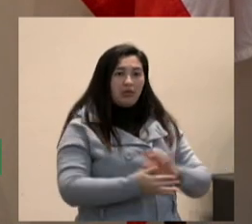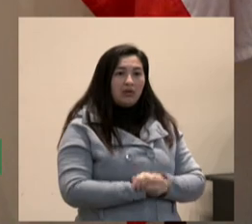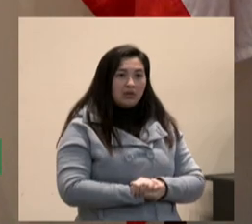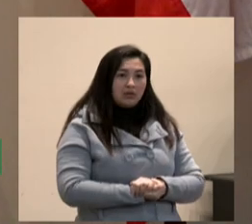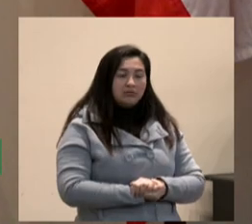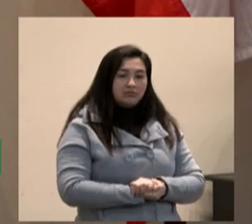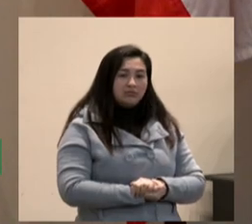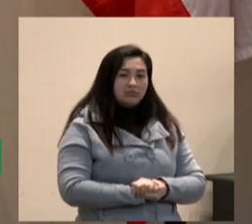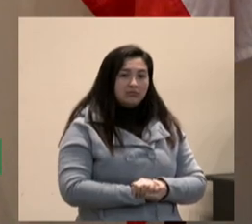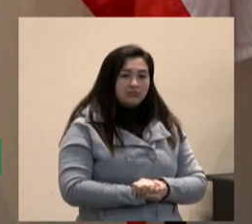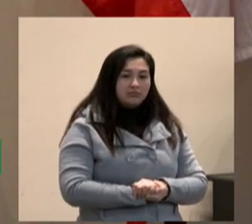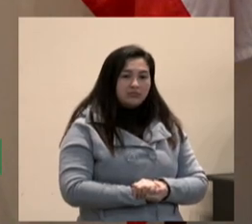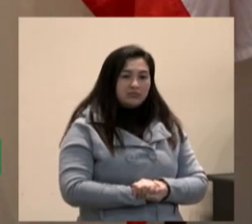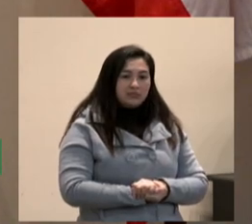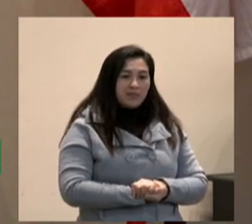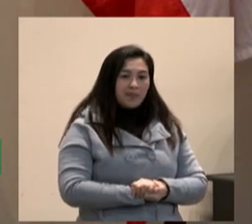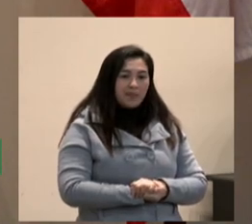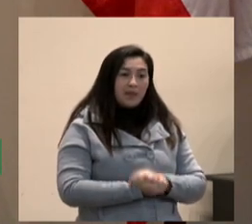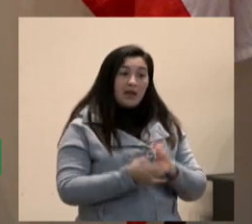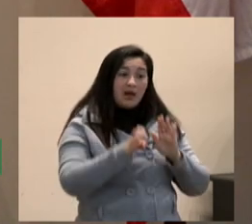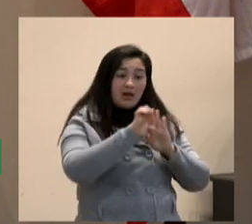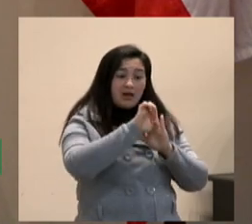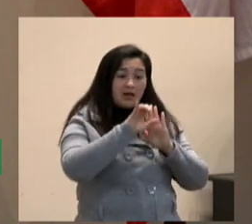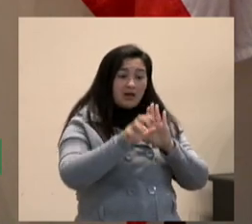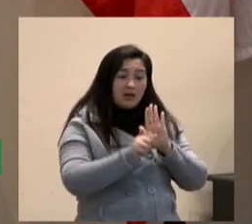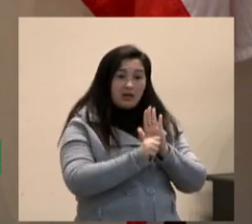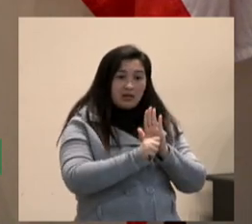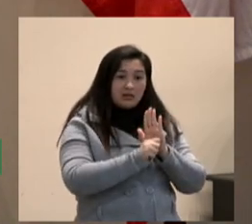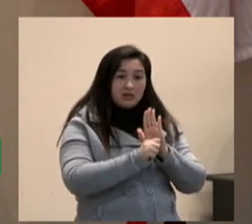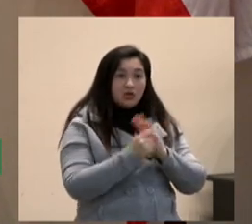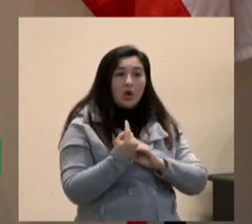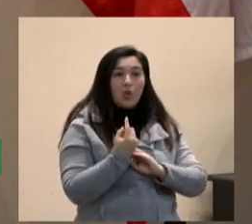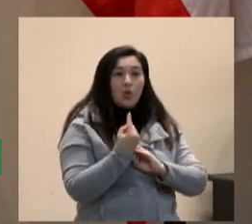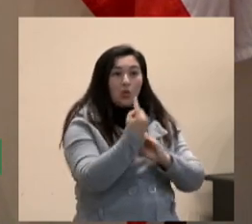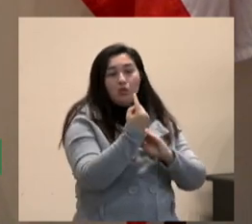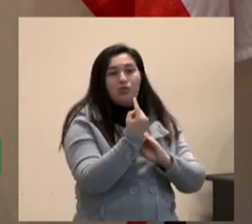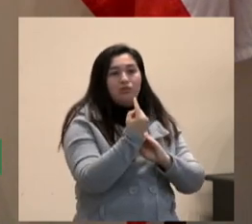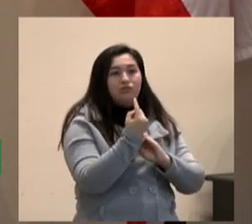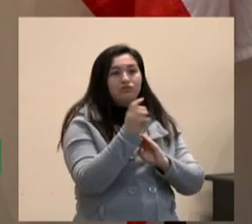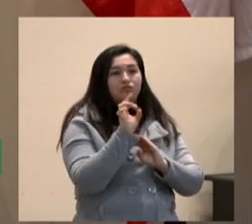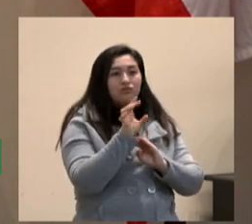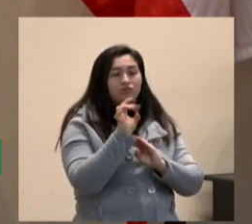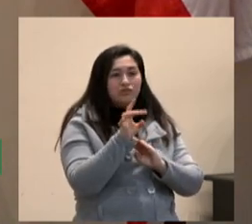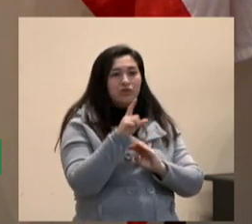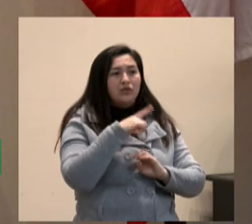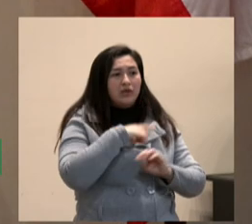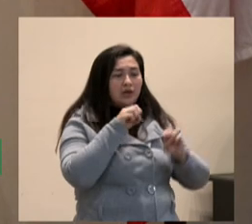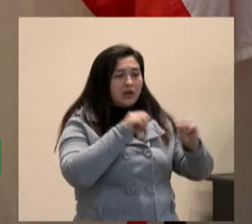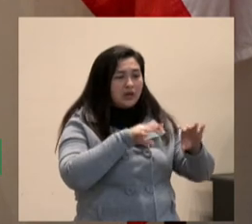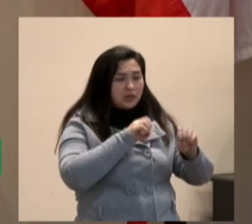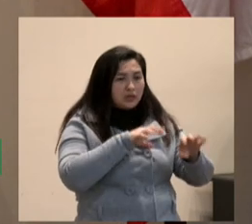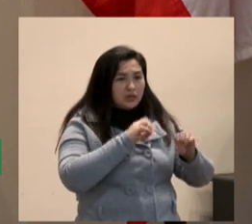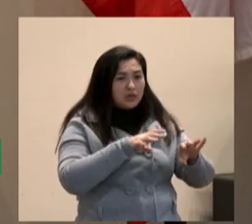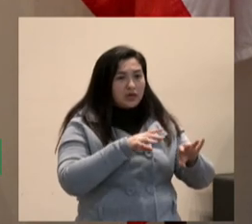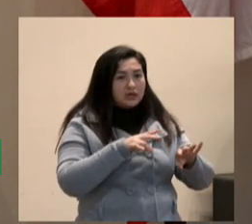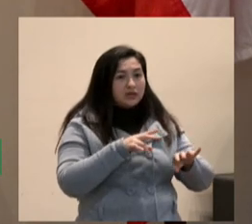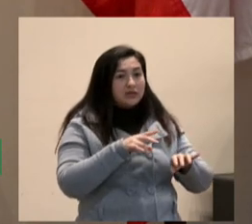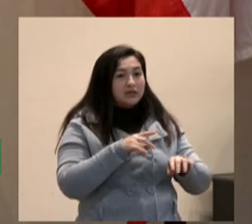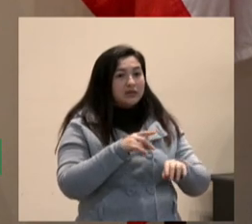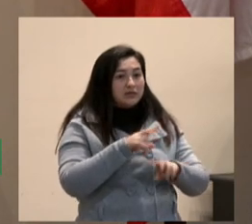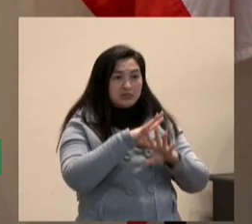E a EJA foi o único tipo de educação, de oferta que não caiu, foi a educação